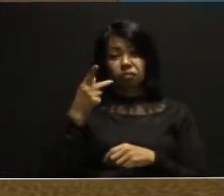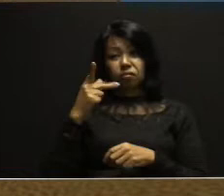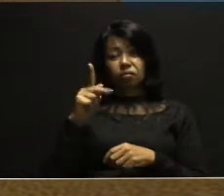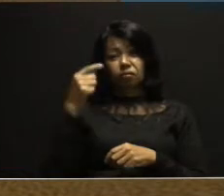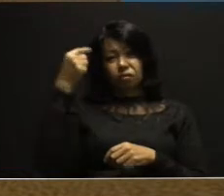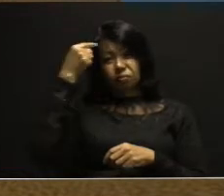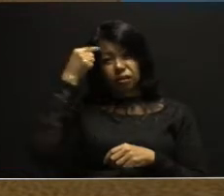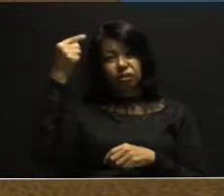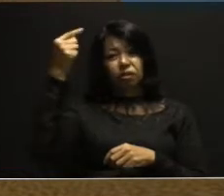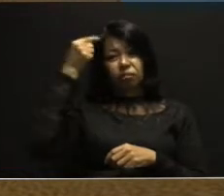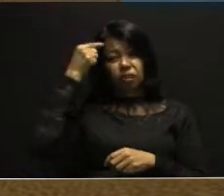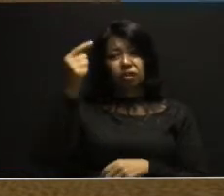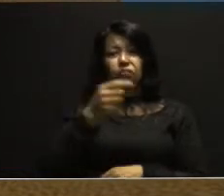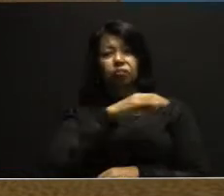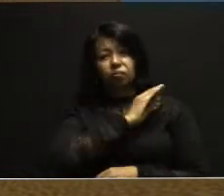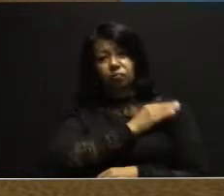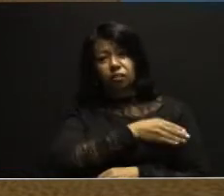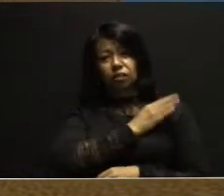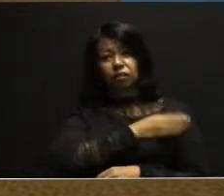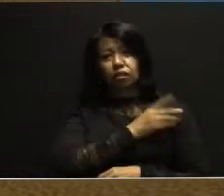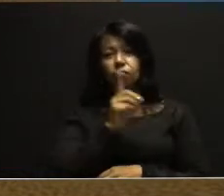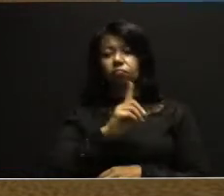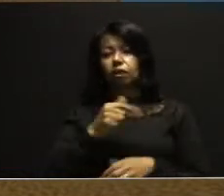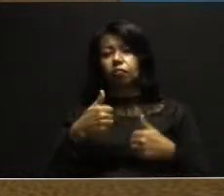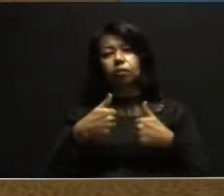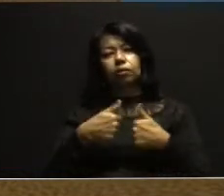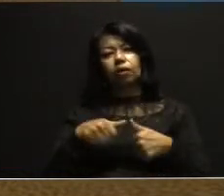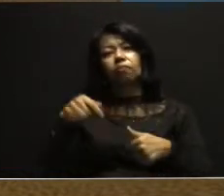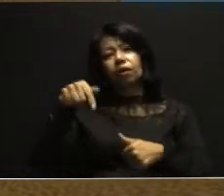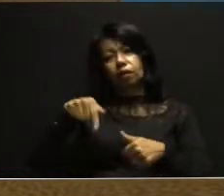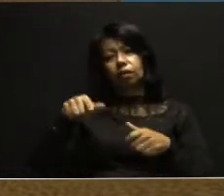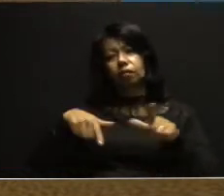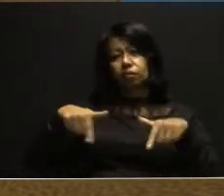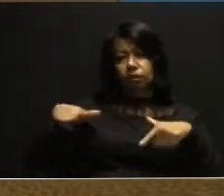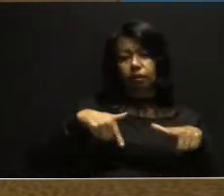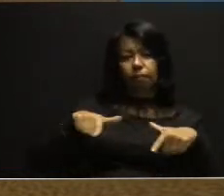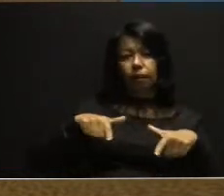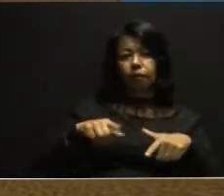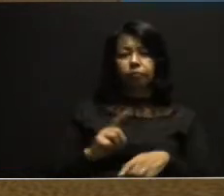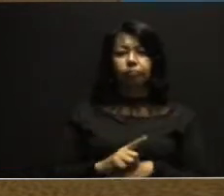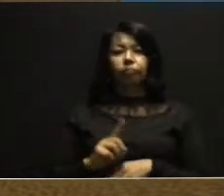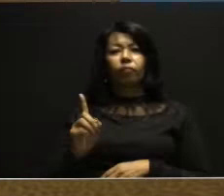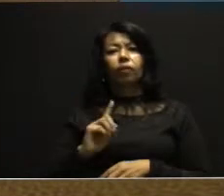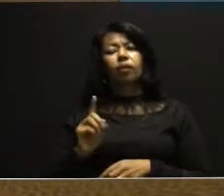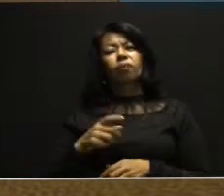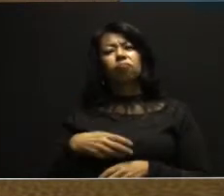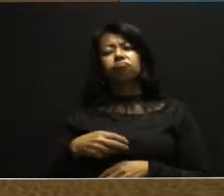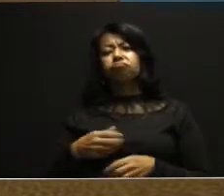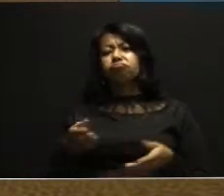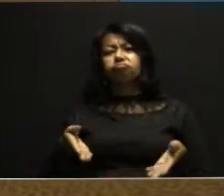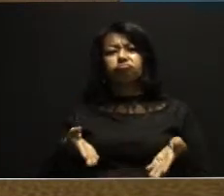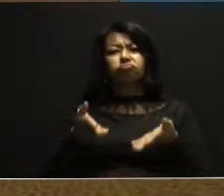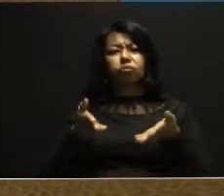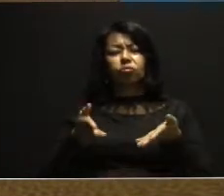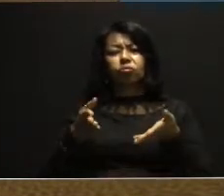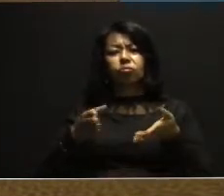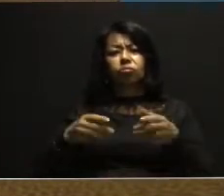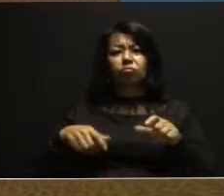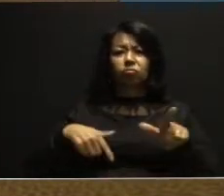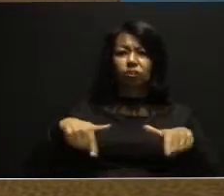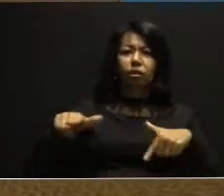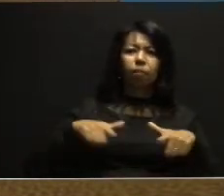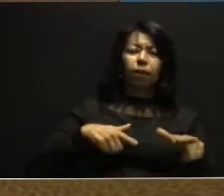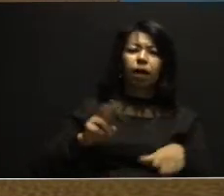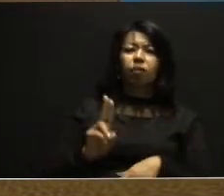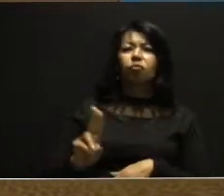pensamentos e o seu coração não estavam no trabalho. Ele não se empenhou no serviço, utilizou mão de